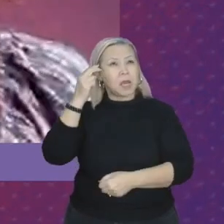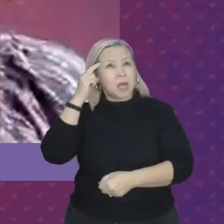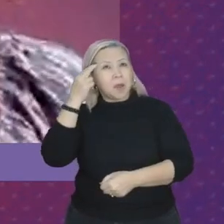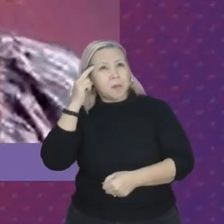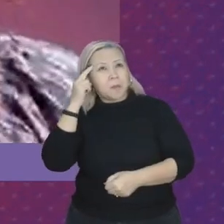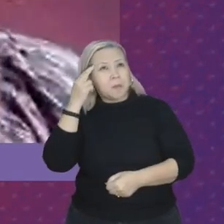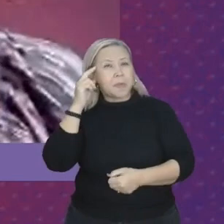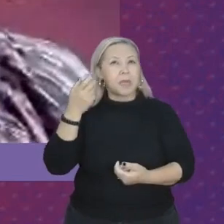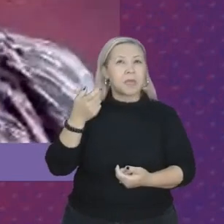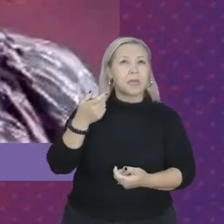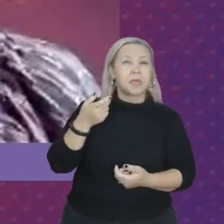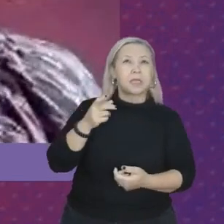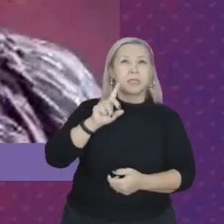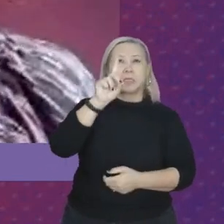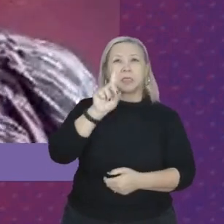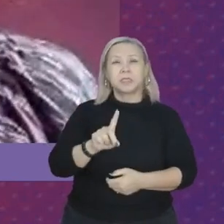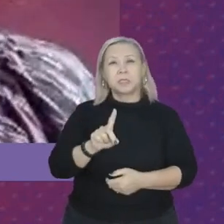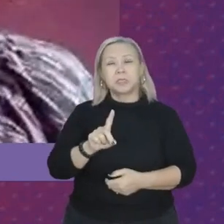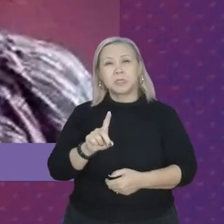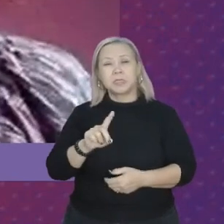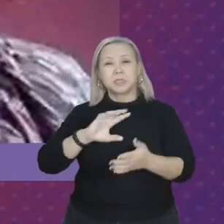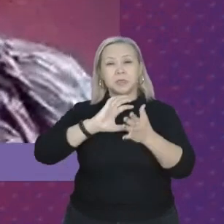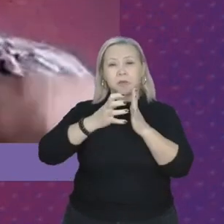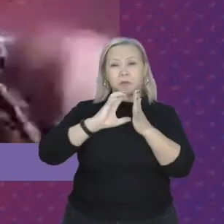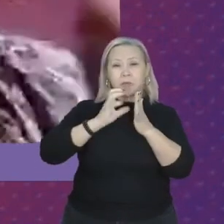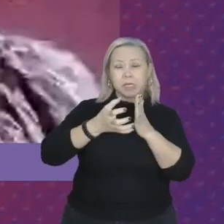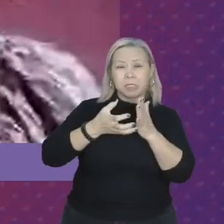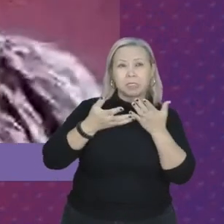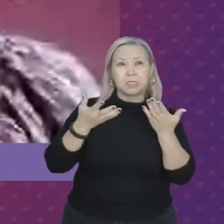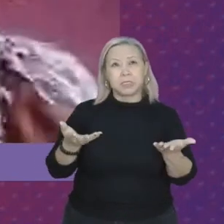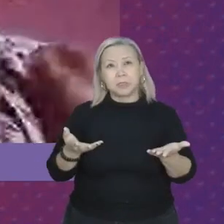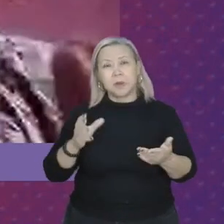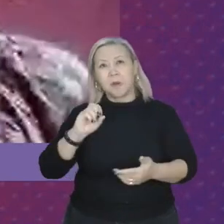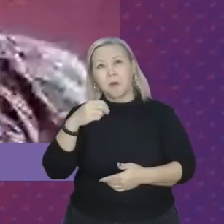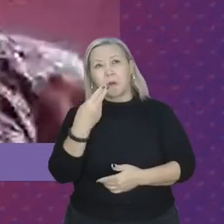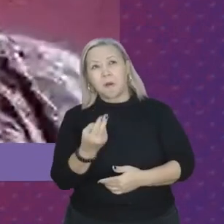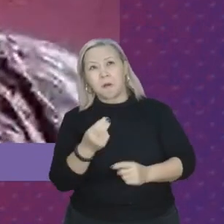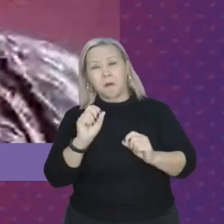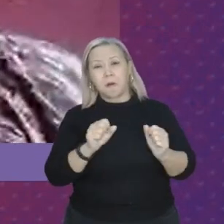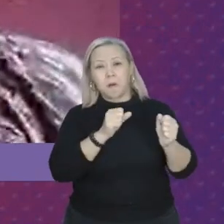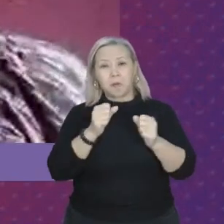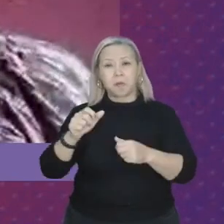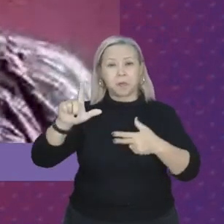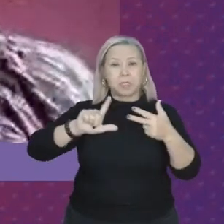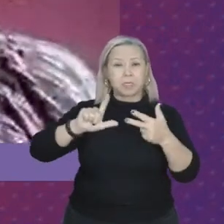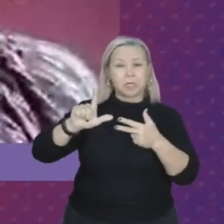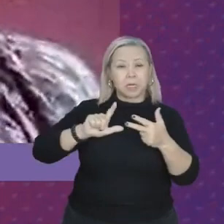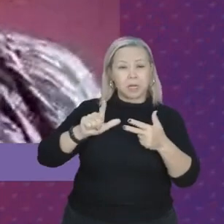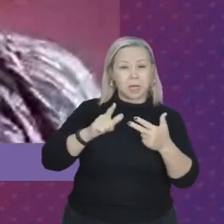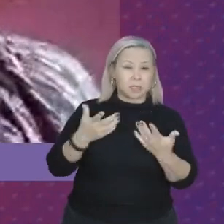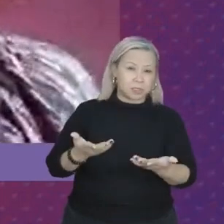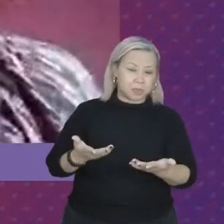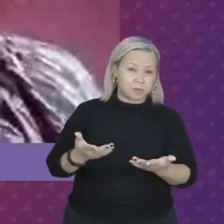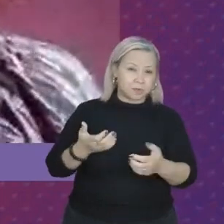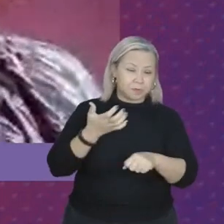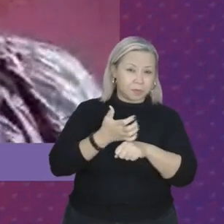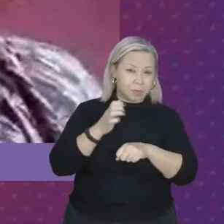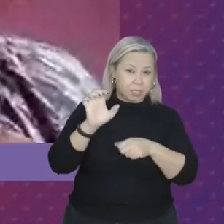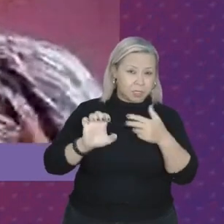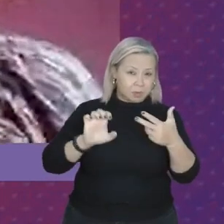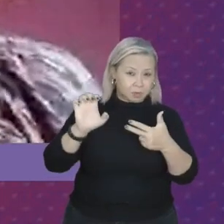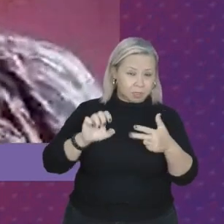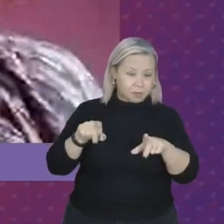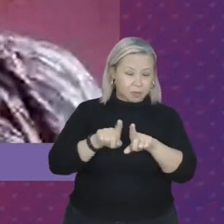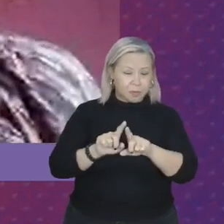chave da direção do partido, né, independente da instância, ou do poder legislativo e do executivo. Mas a gente também tem que pensar que